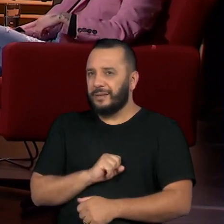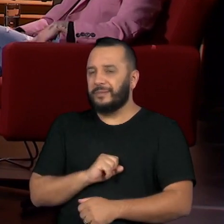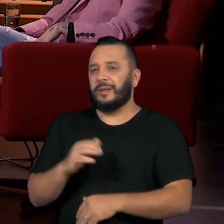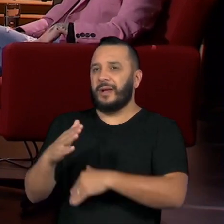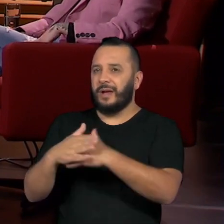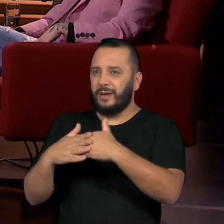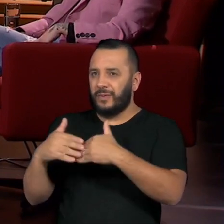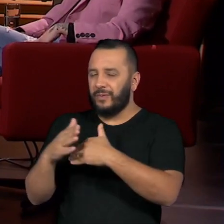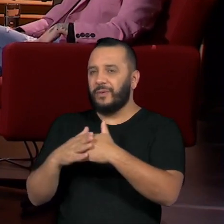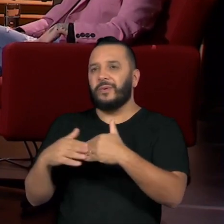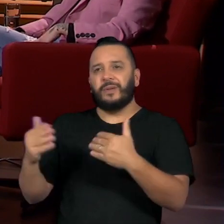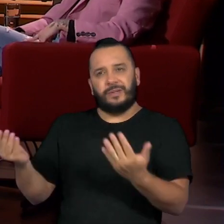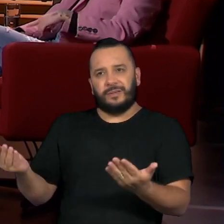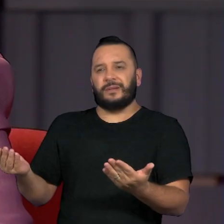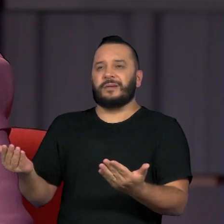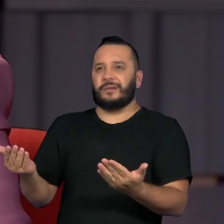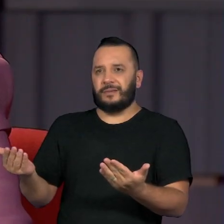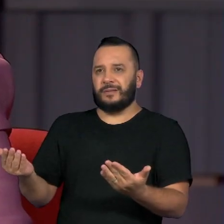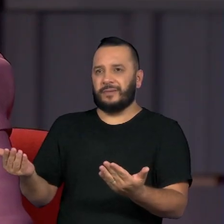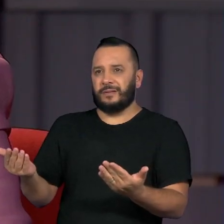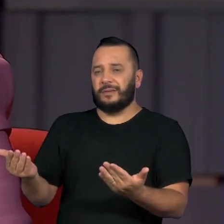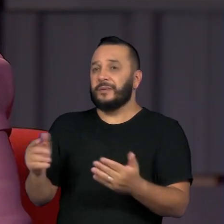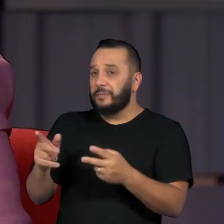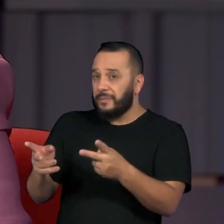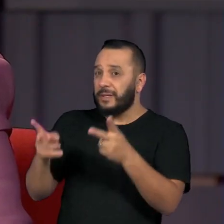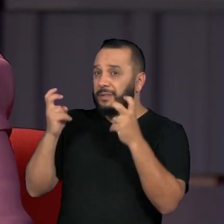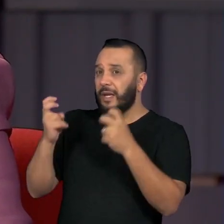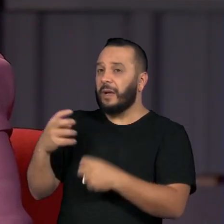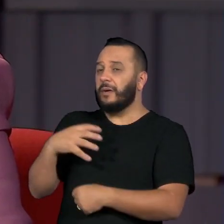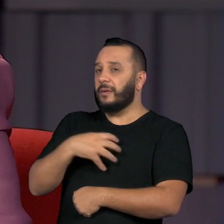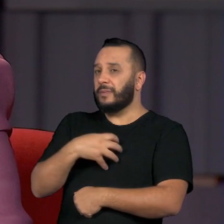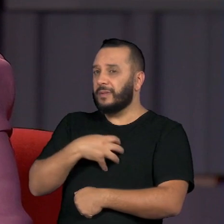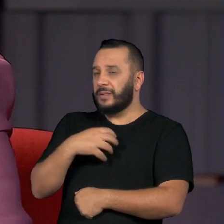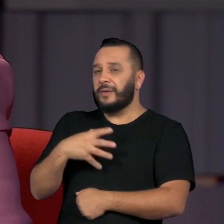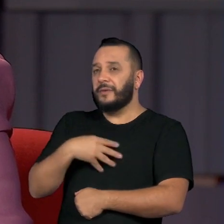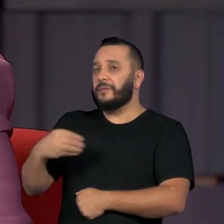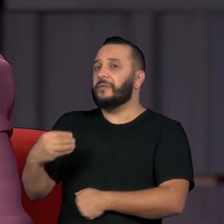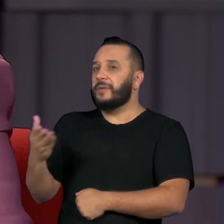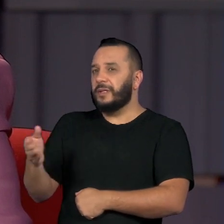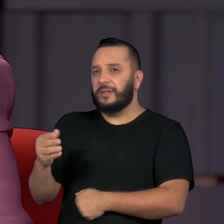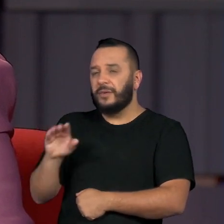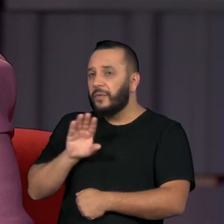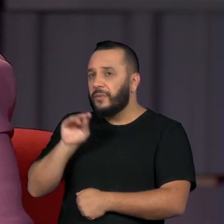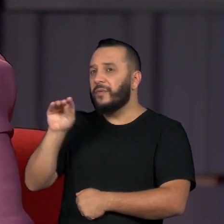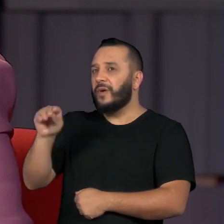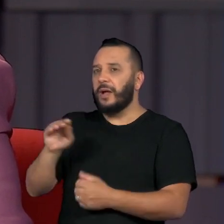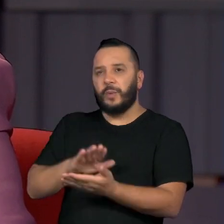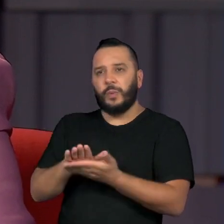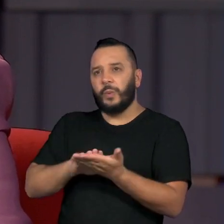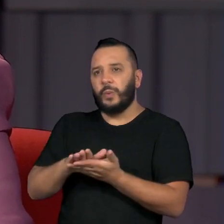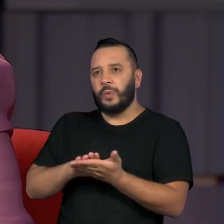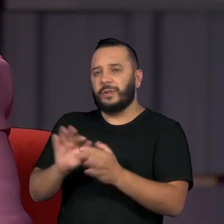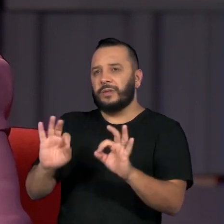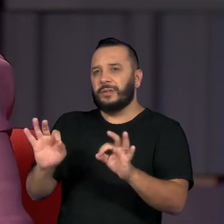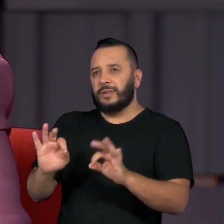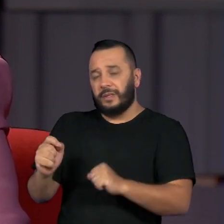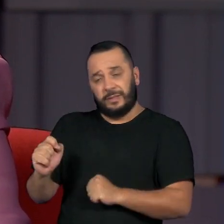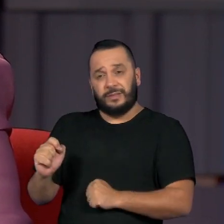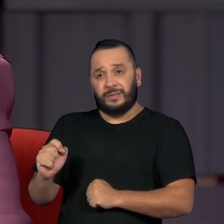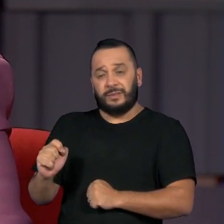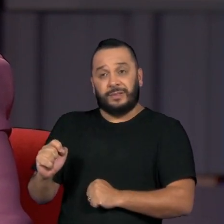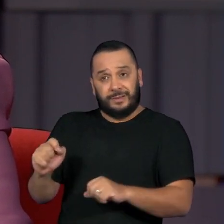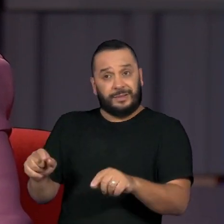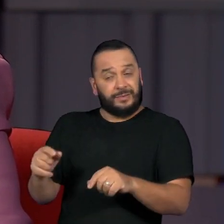acolha, escute, perceba comportamentos, se o seu filho ainda não fala, se ele não é oralizado. Todo comportamento